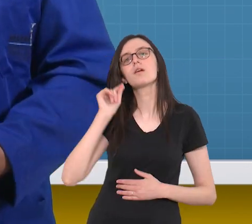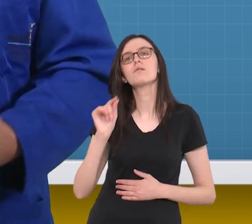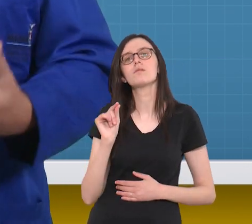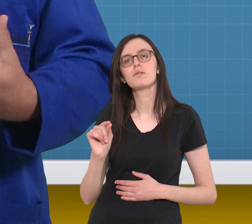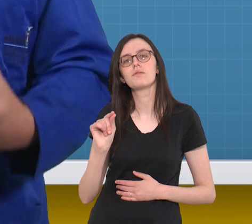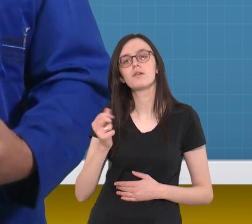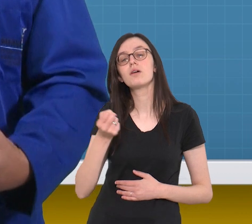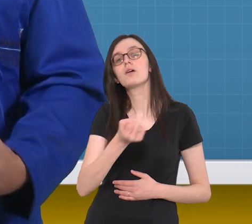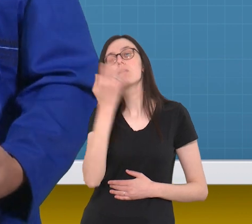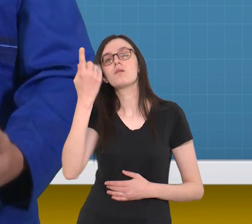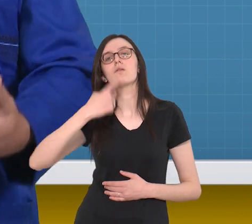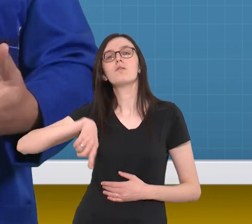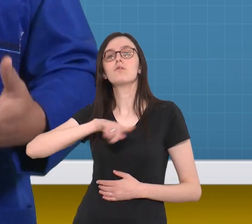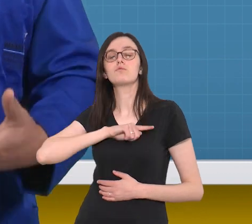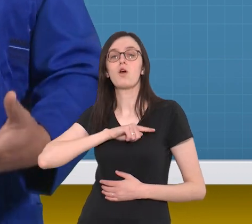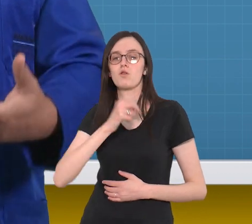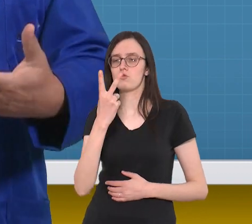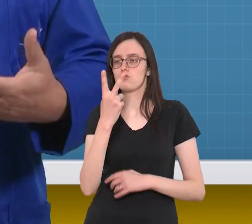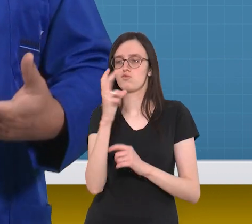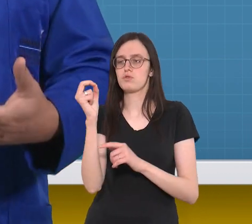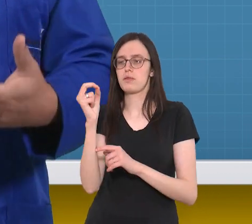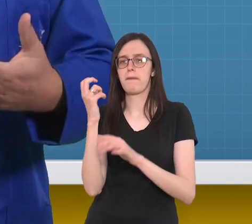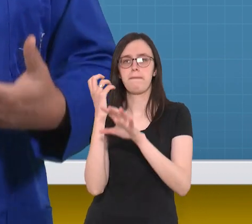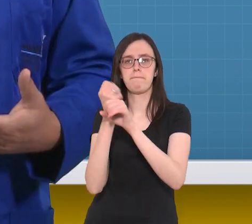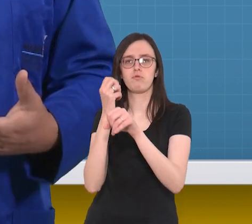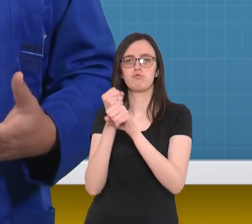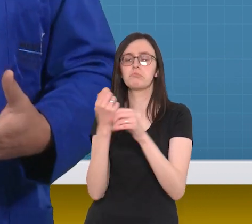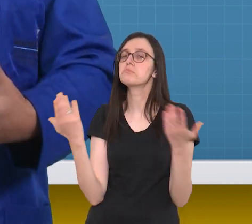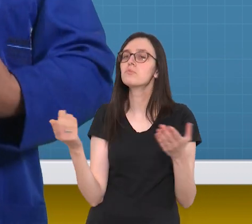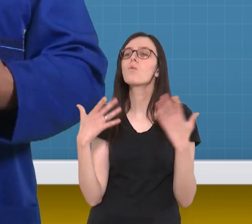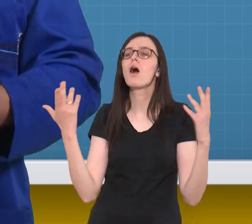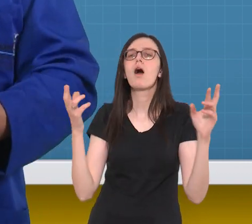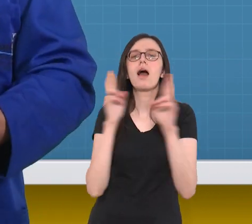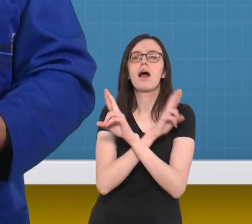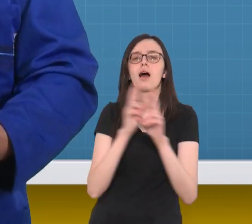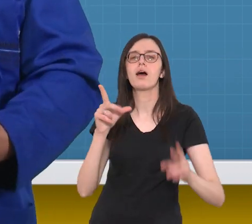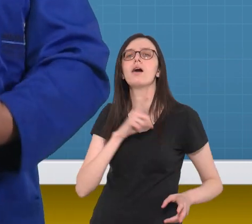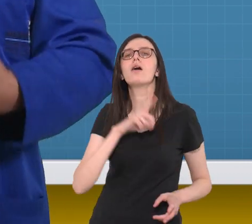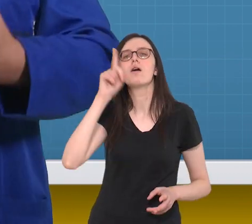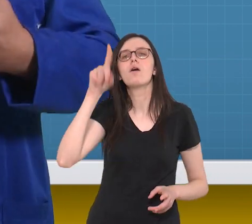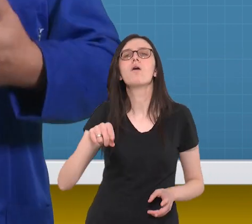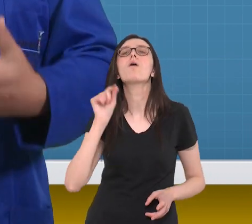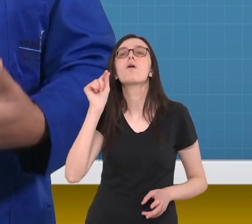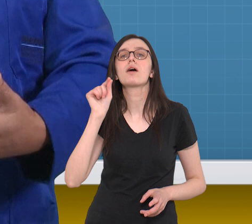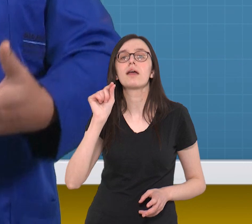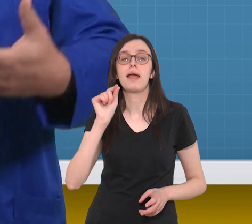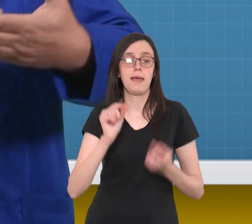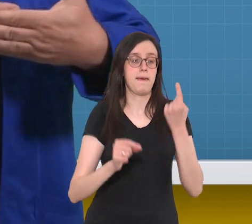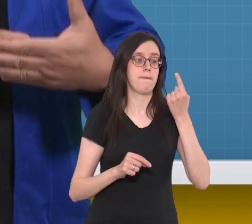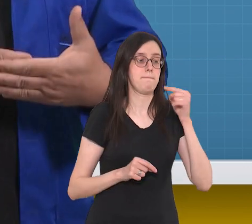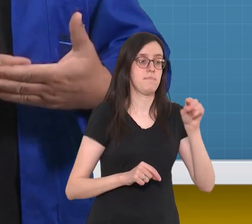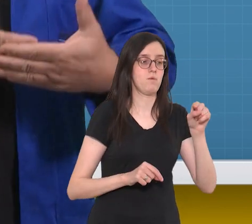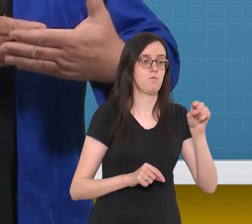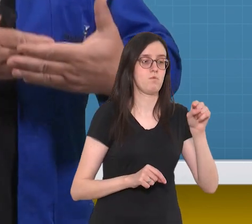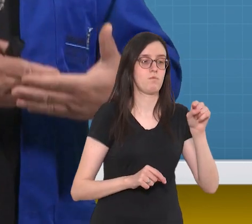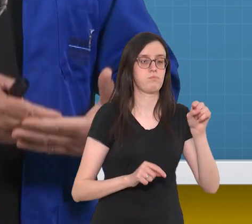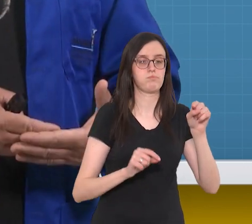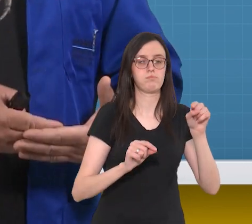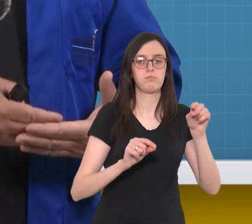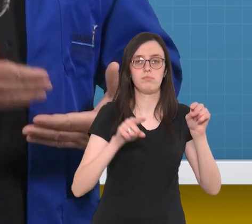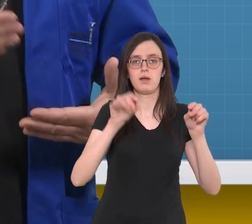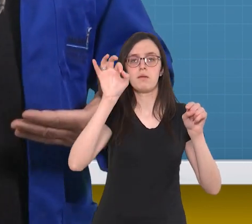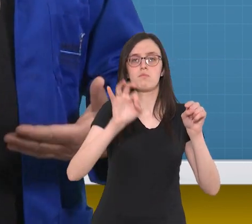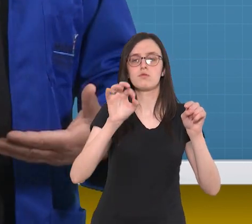saber? Quanto esses nossos 200 pontos são relacionados aos 1.000 ponto